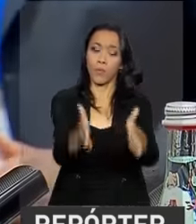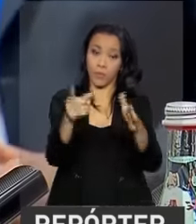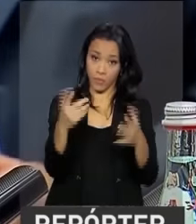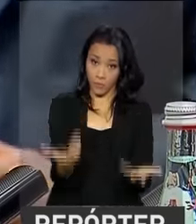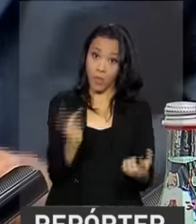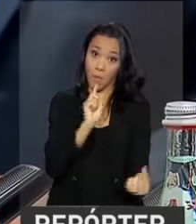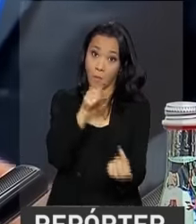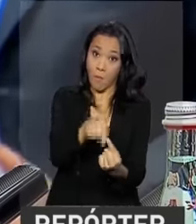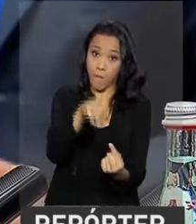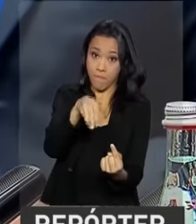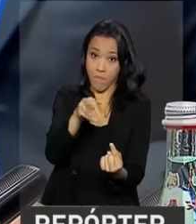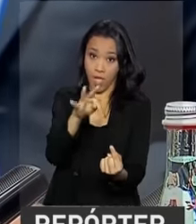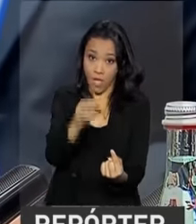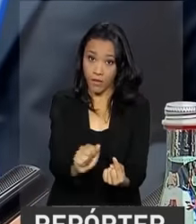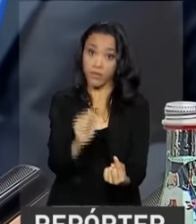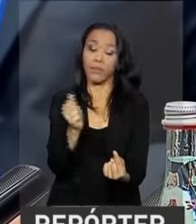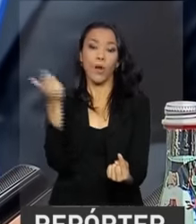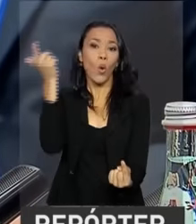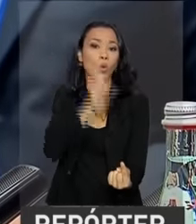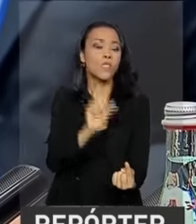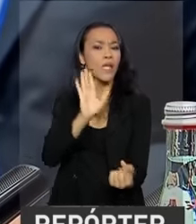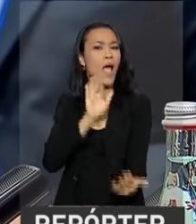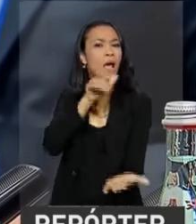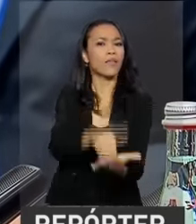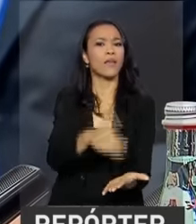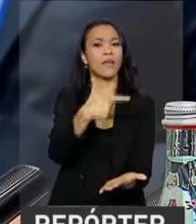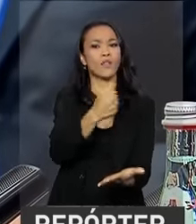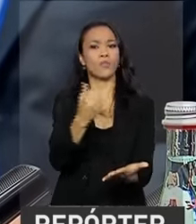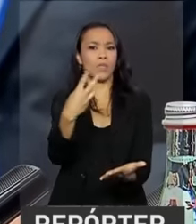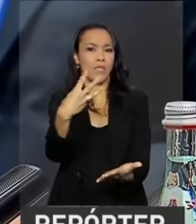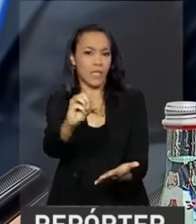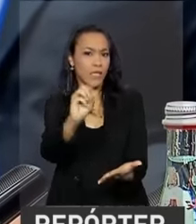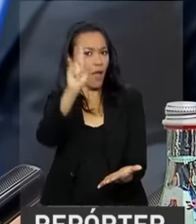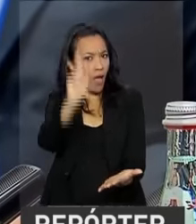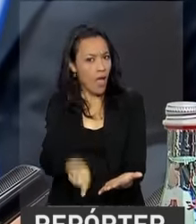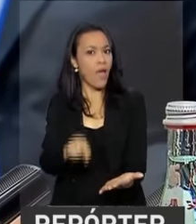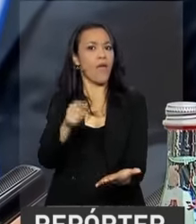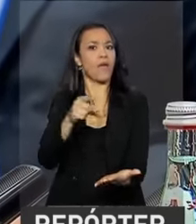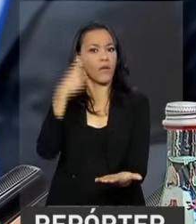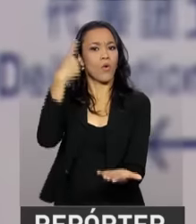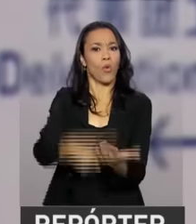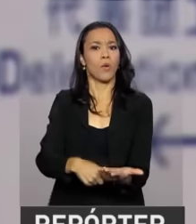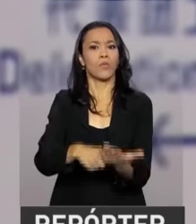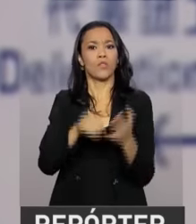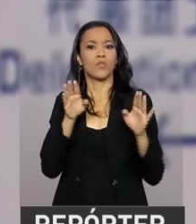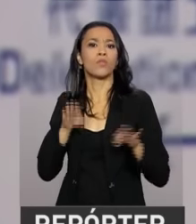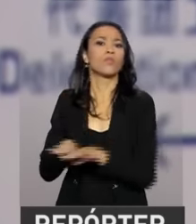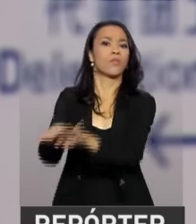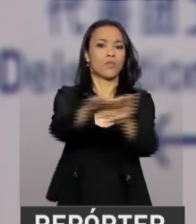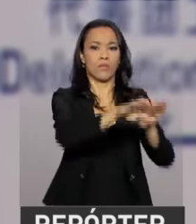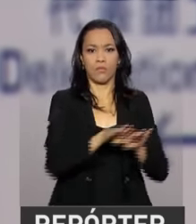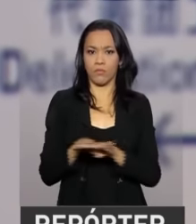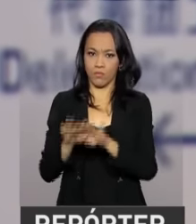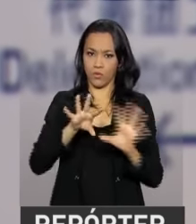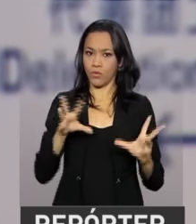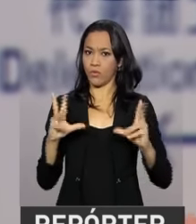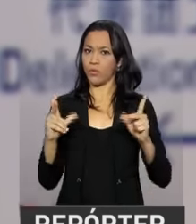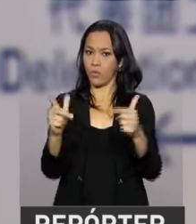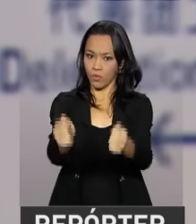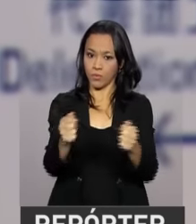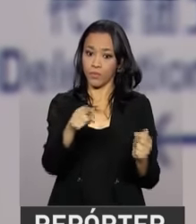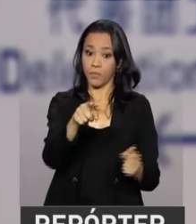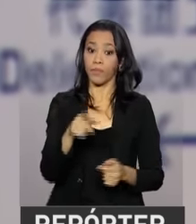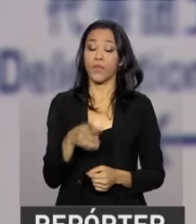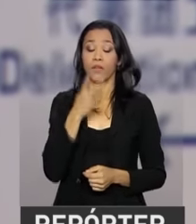com metas a serem atingidas até 2030, são de responsabilidade de todos. É sustentável do ponto de vista do